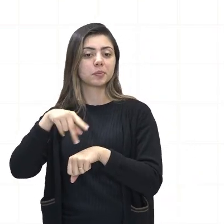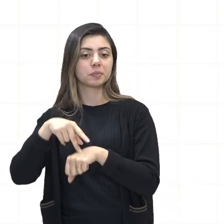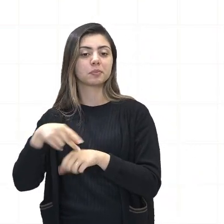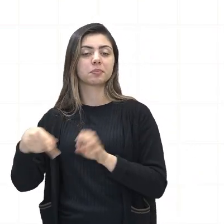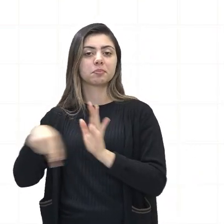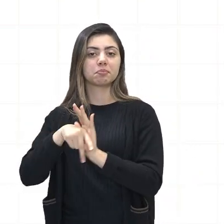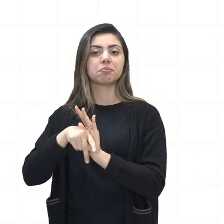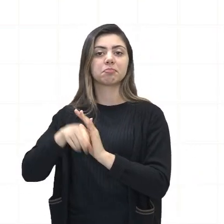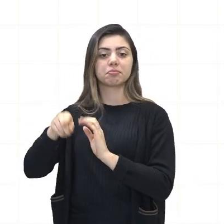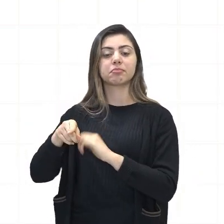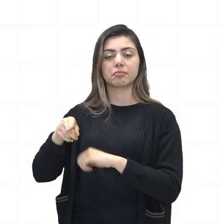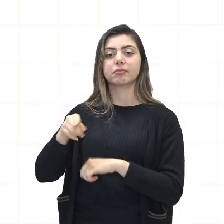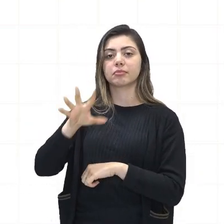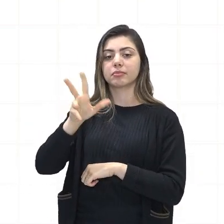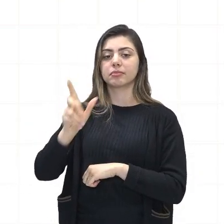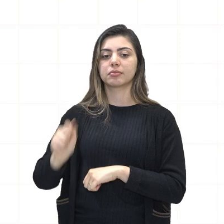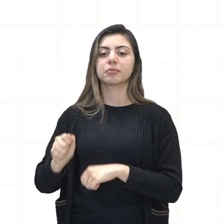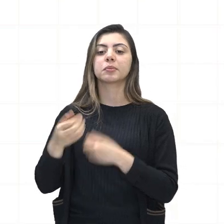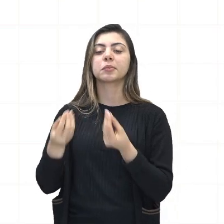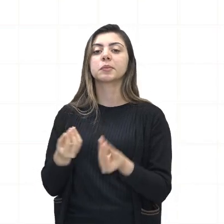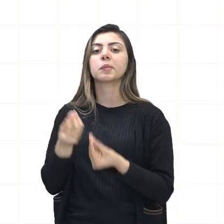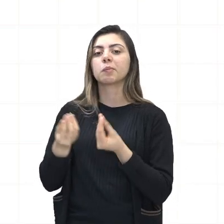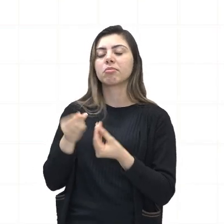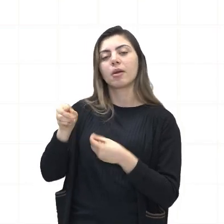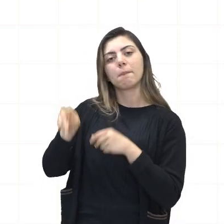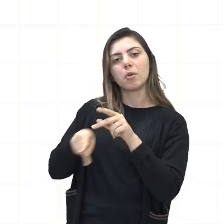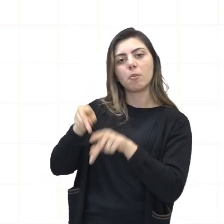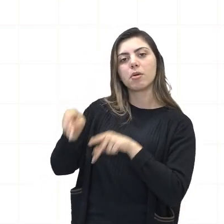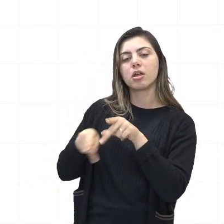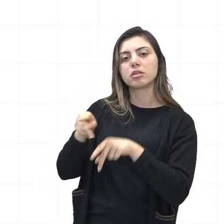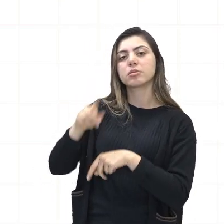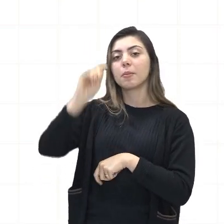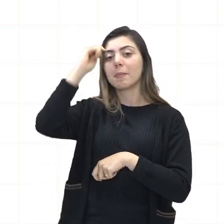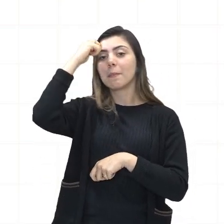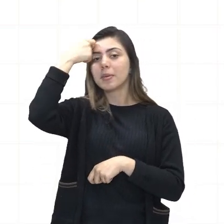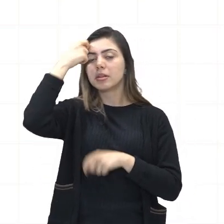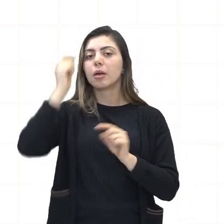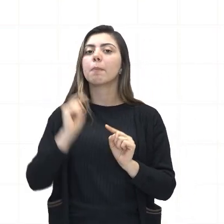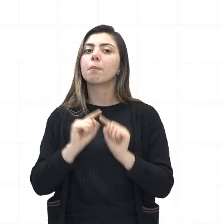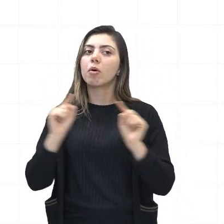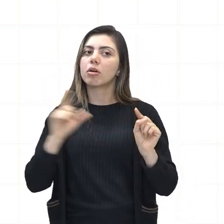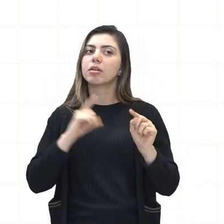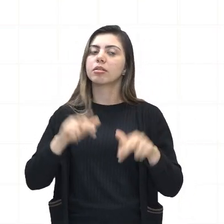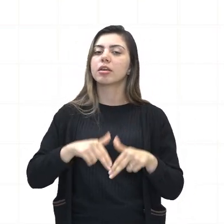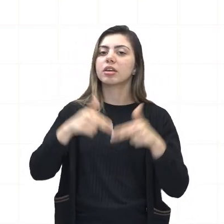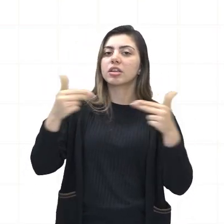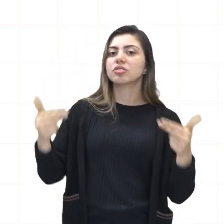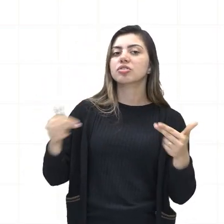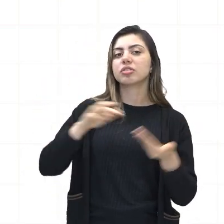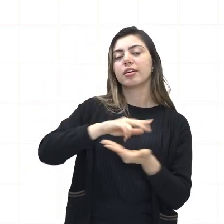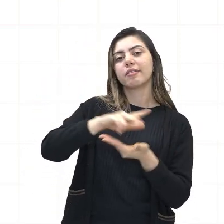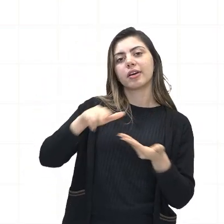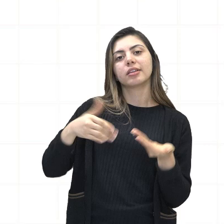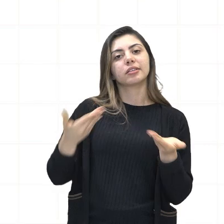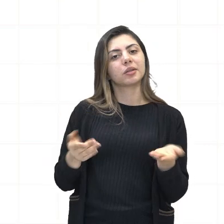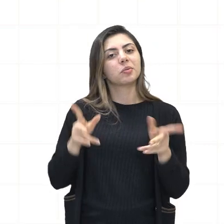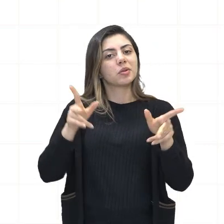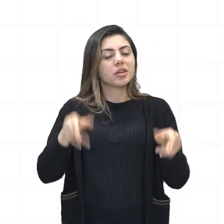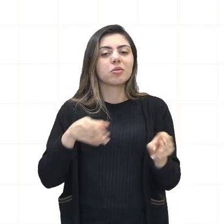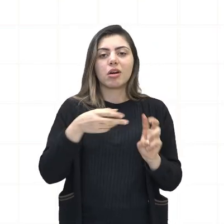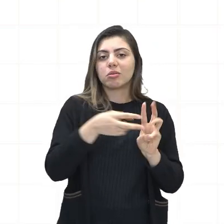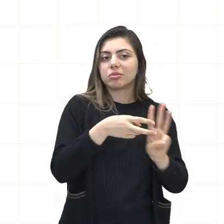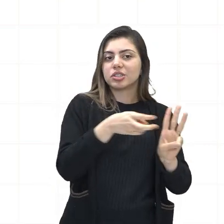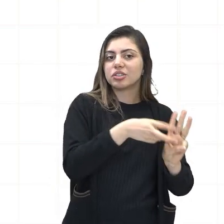subsaariana, onde a população vai ser negra, né? Mas existem etnias diferentes, né? Igual às comunidades